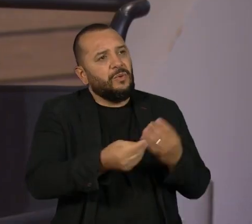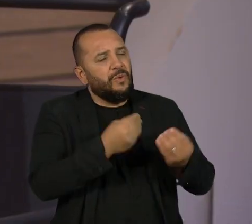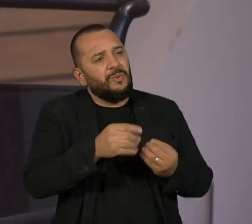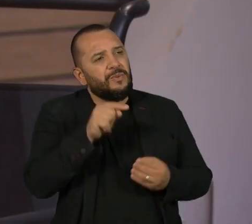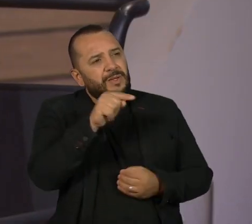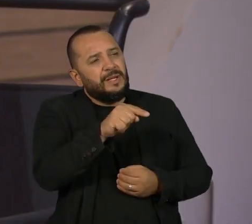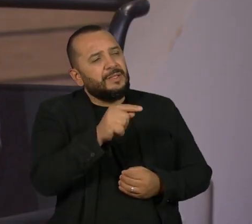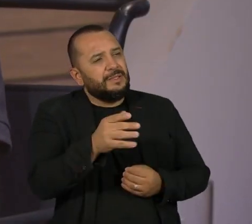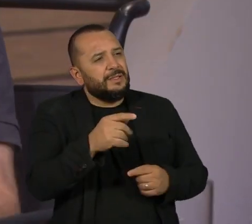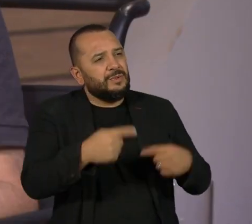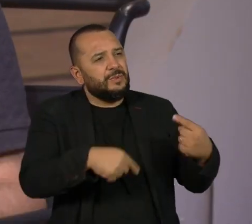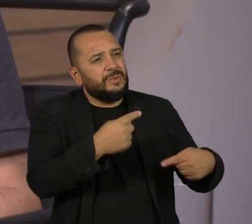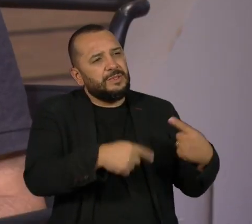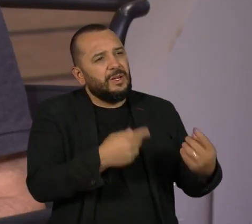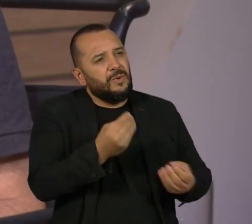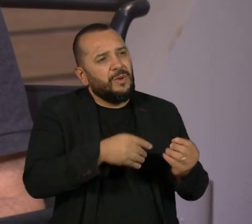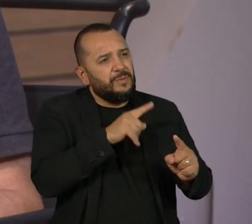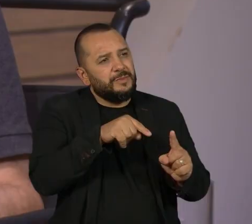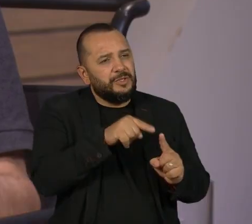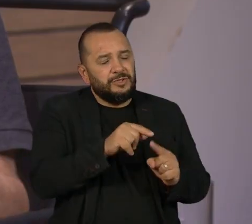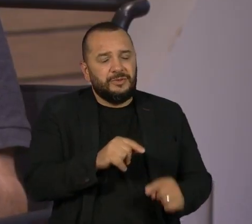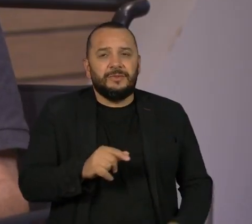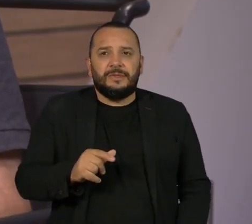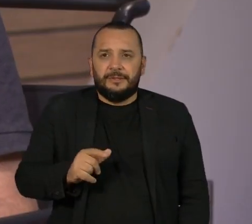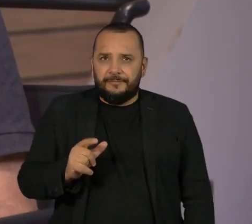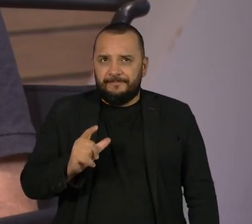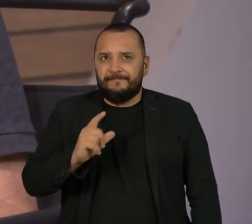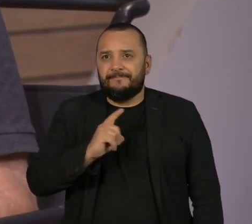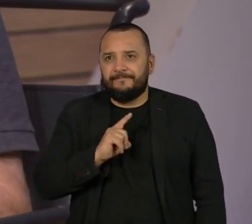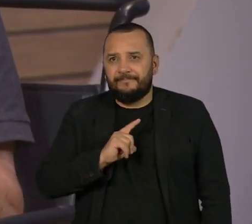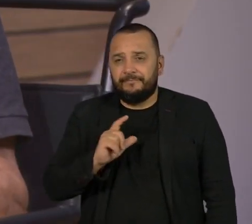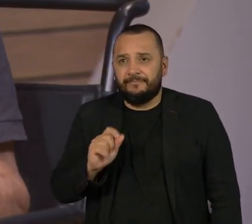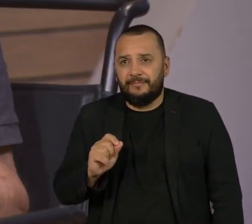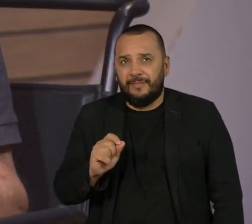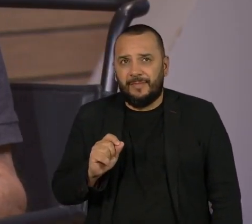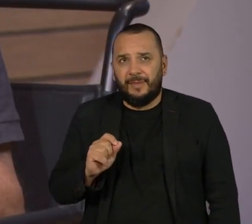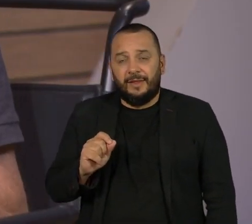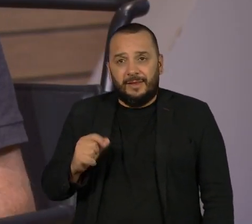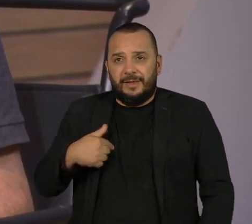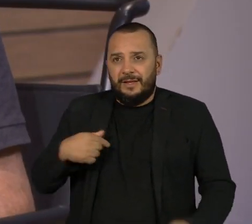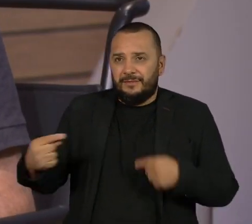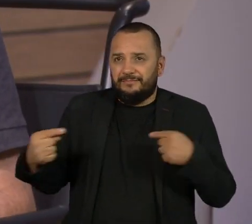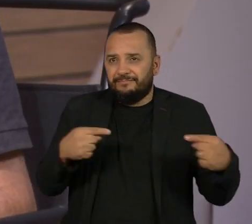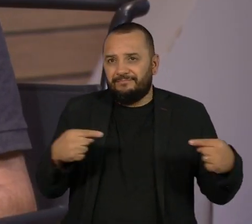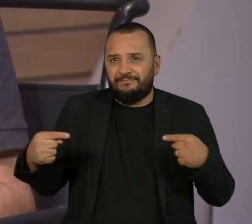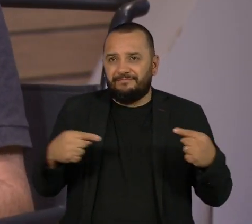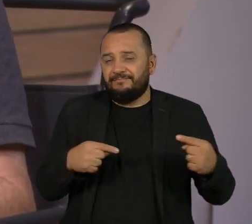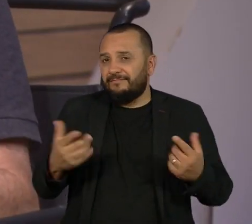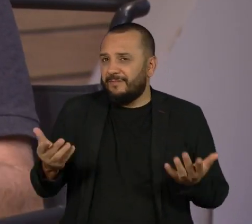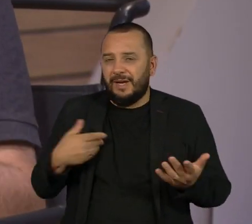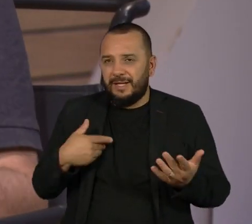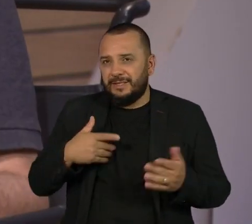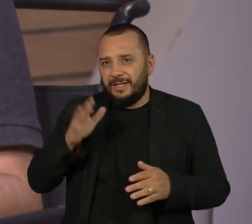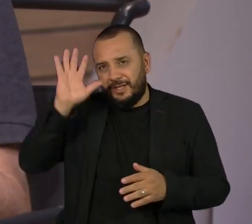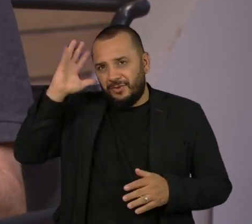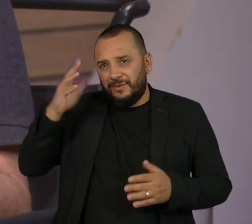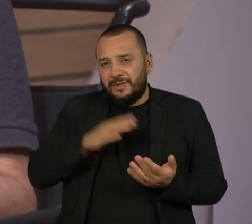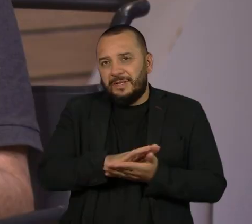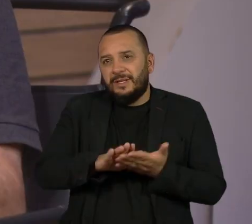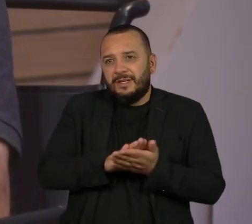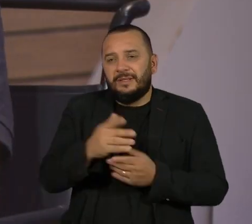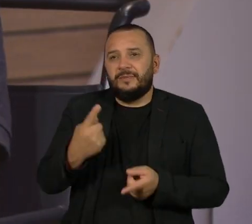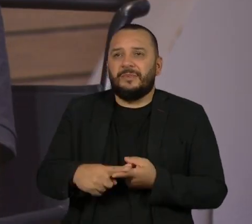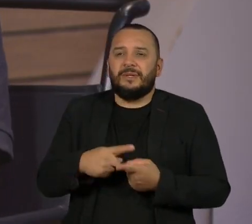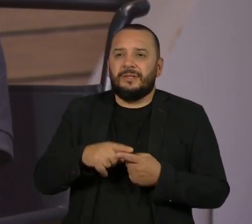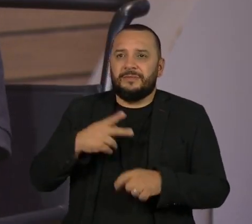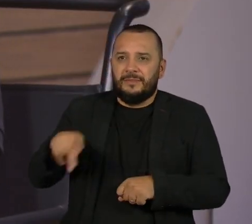é, essa foi uma discussão que teve um empate e que acabou não terminando, vamos dizer assim, a COP, porque os países que